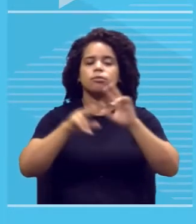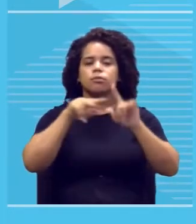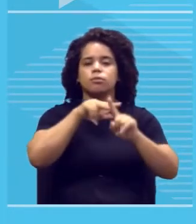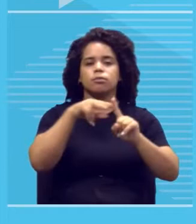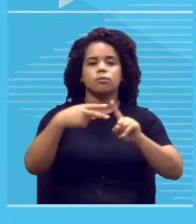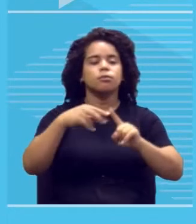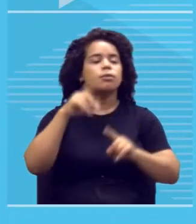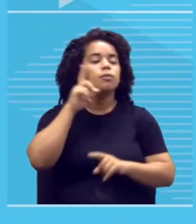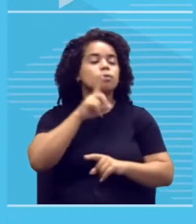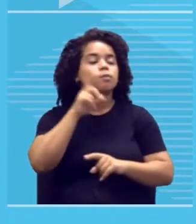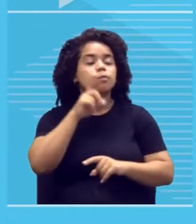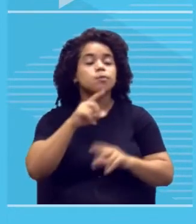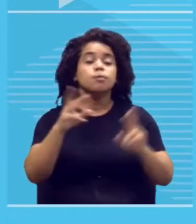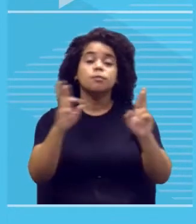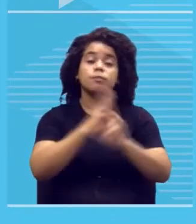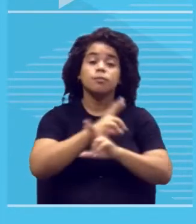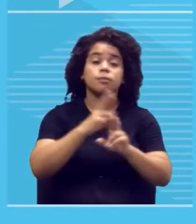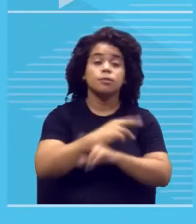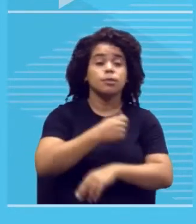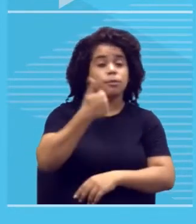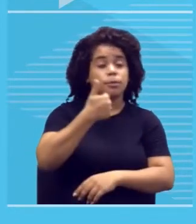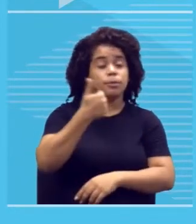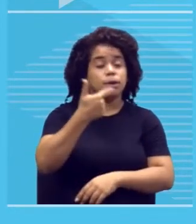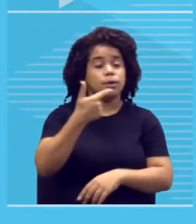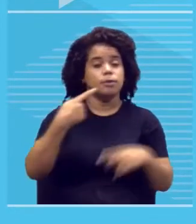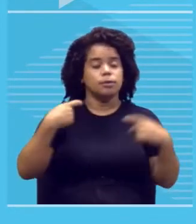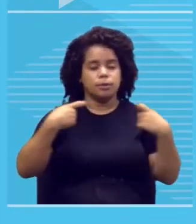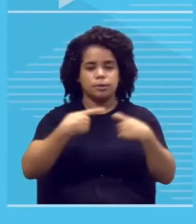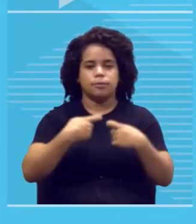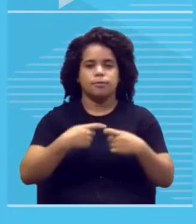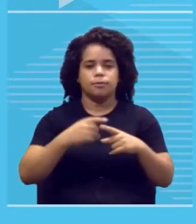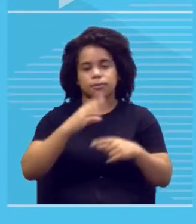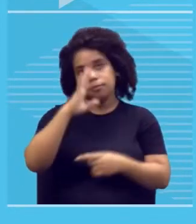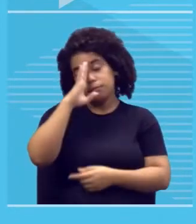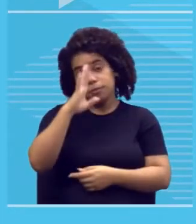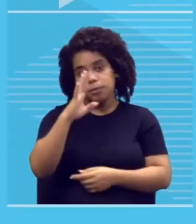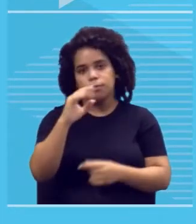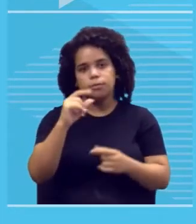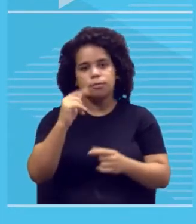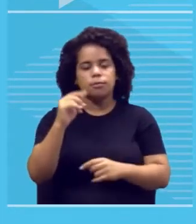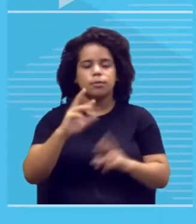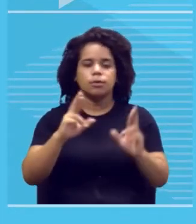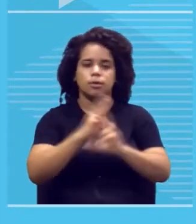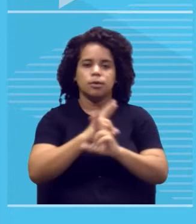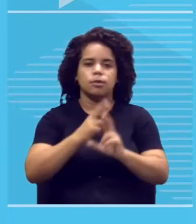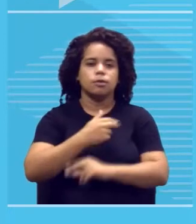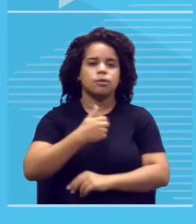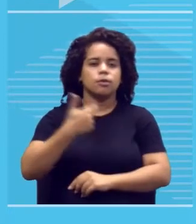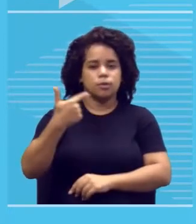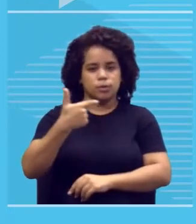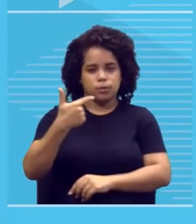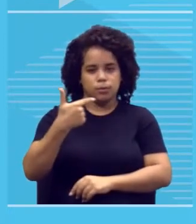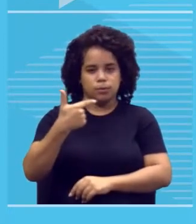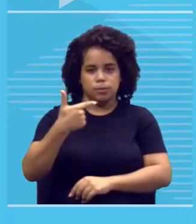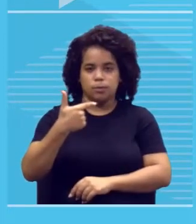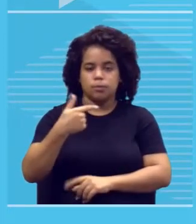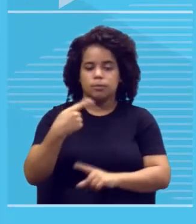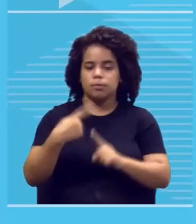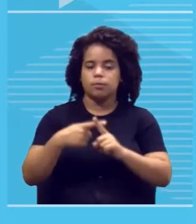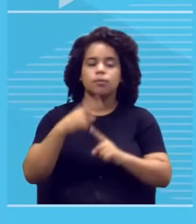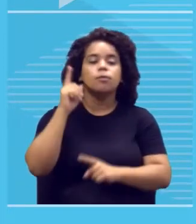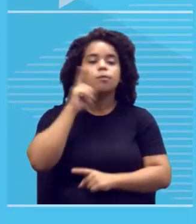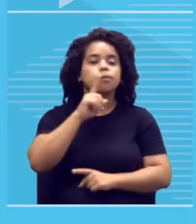em relação a primeira e a segunda grande Guerra principalmente em relação a segunda Estados Unidos foi